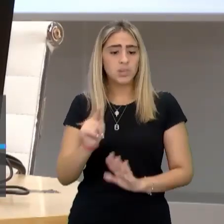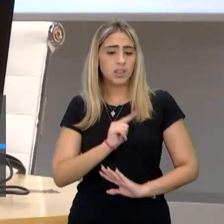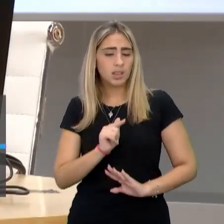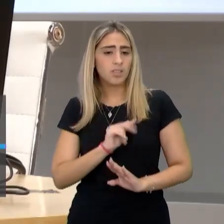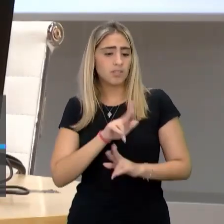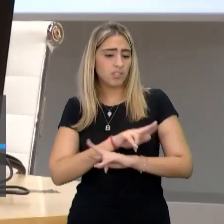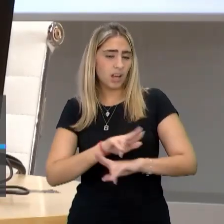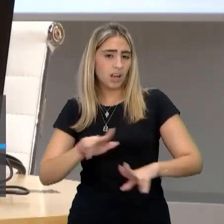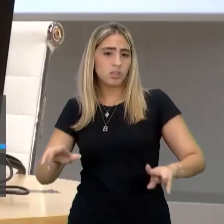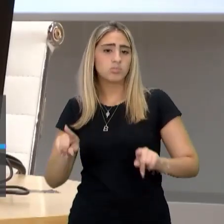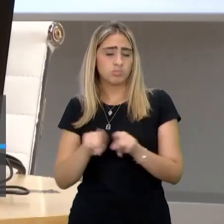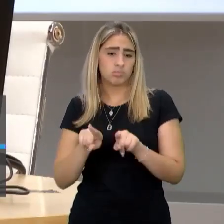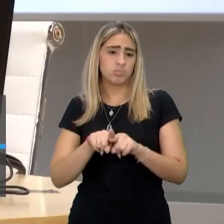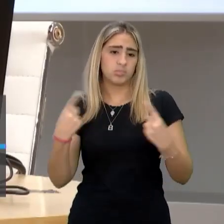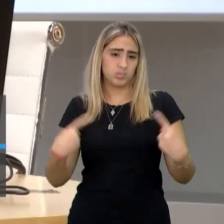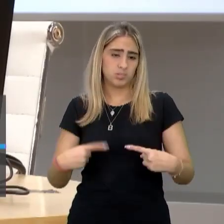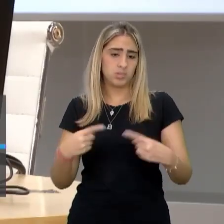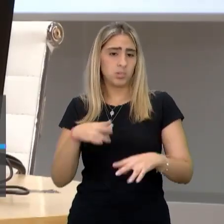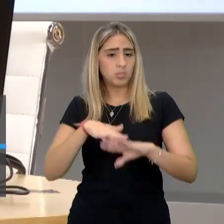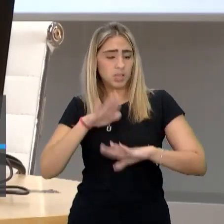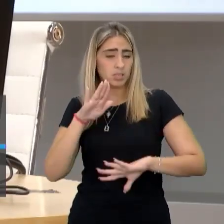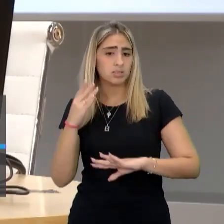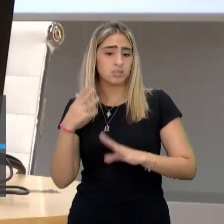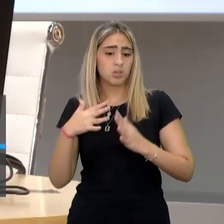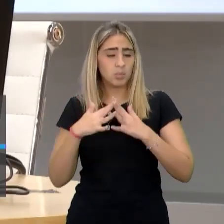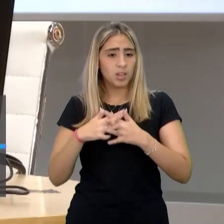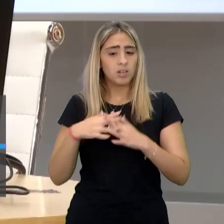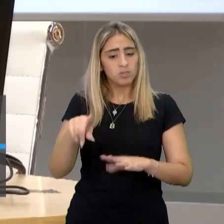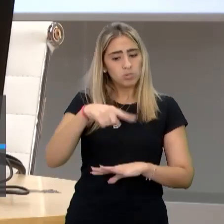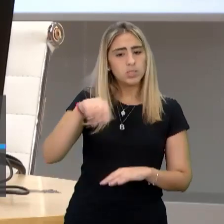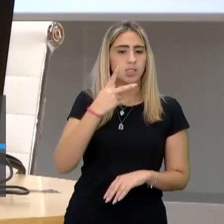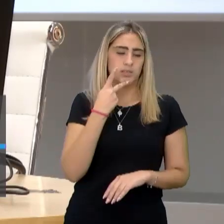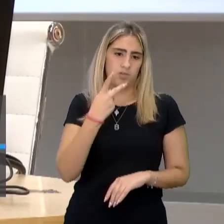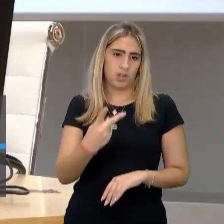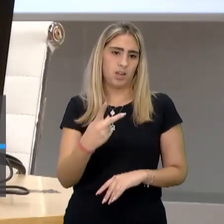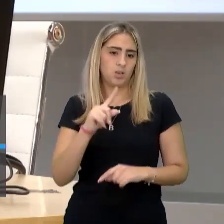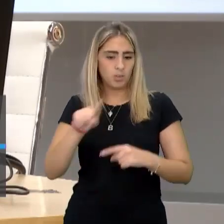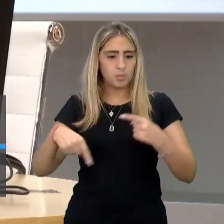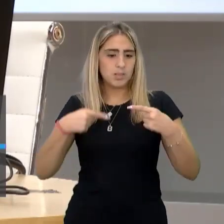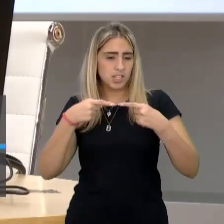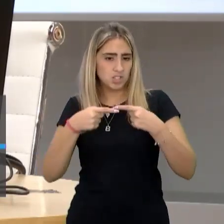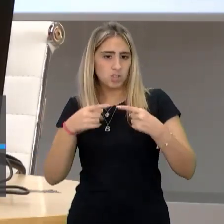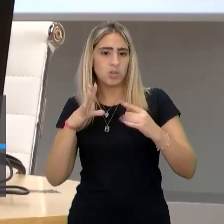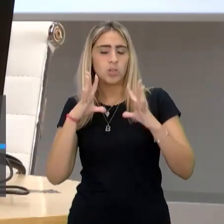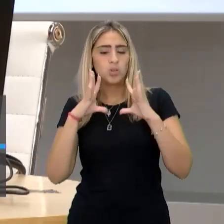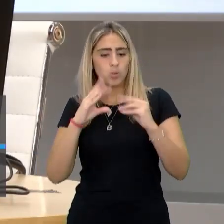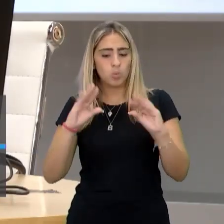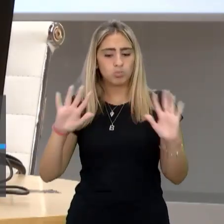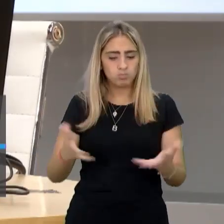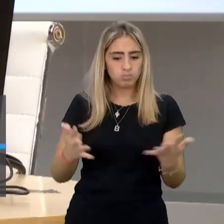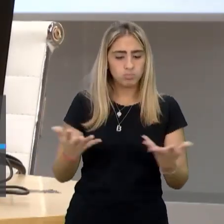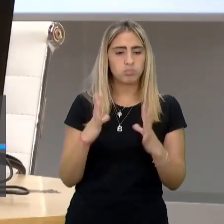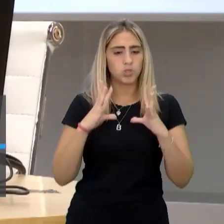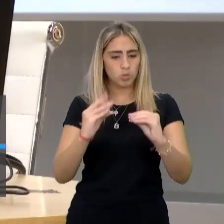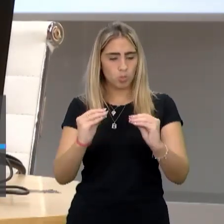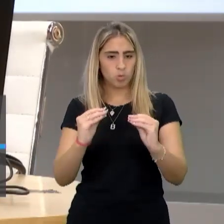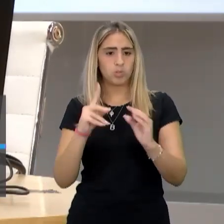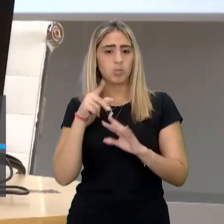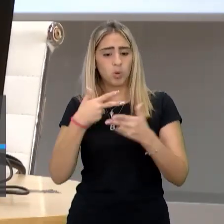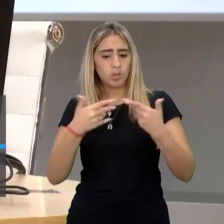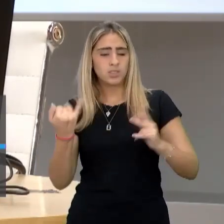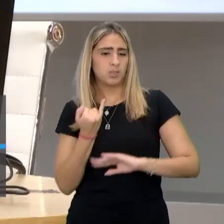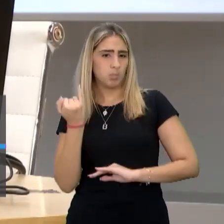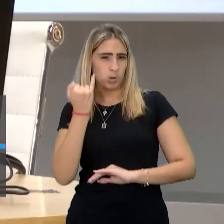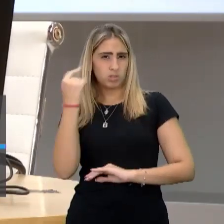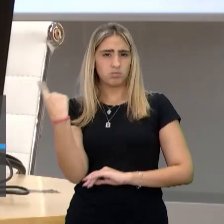desafios, mas acho que o mais complicado seria justamente esse que vocês comentaram, né? É o engajamento de todos, e uma coisa muito importante que a gente